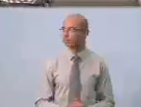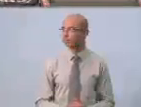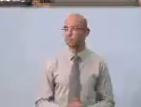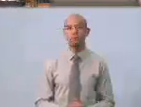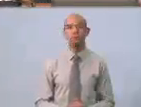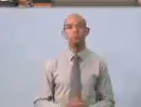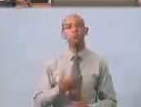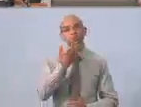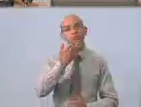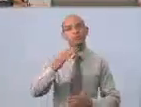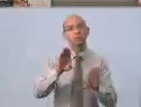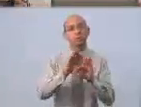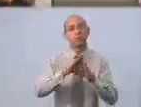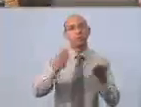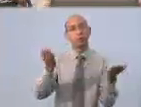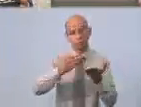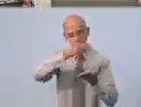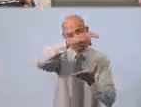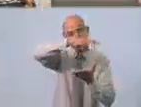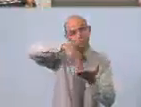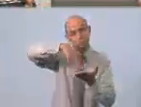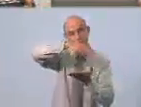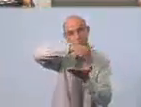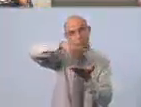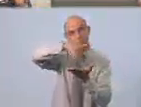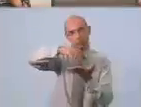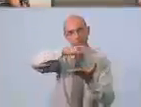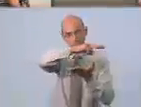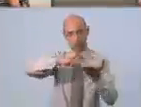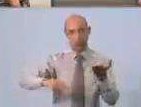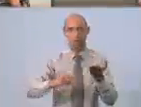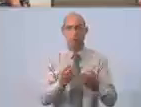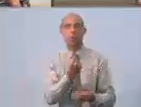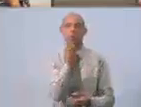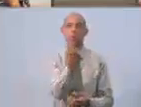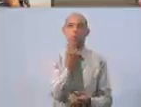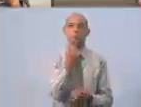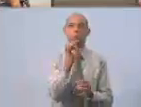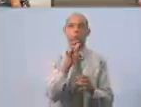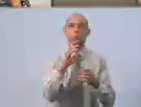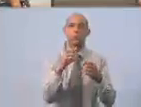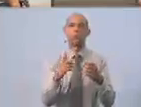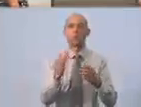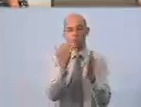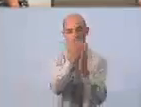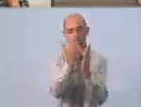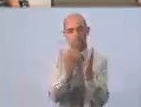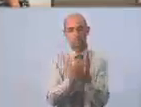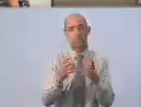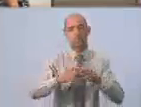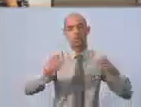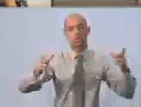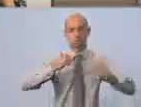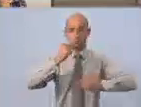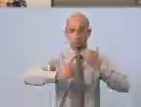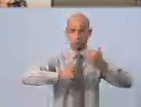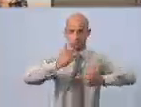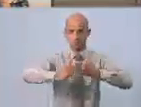Solicito ao secretário a leitura do item único da pauta do grande expediente.